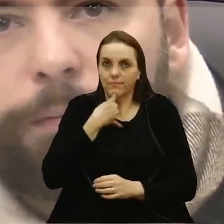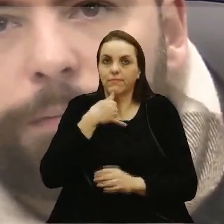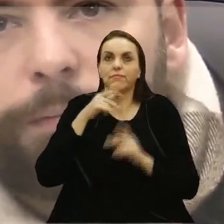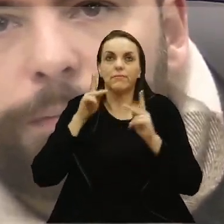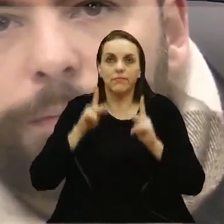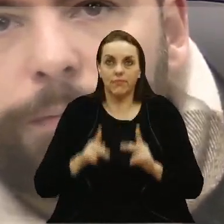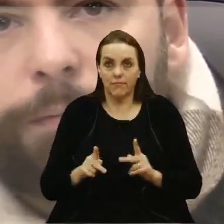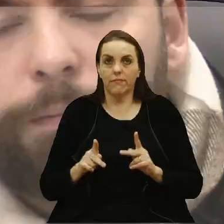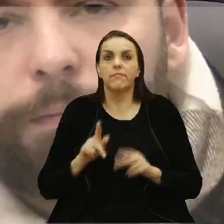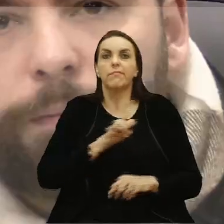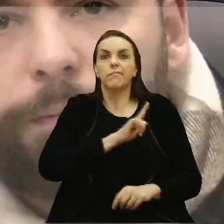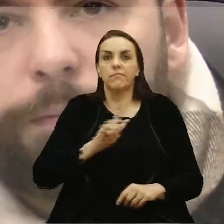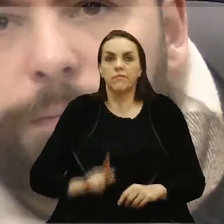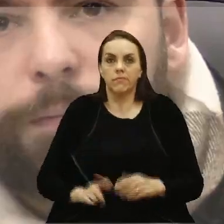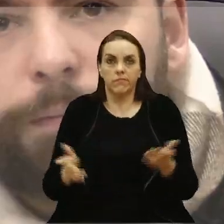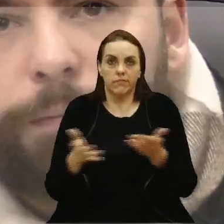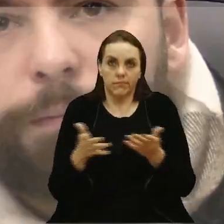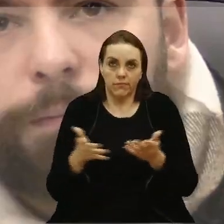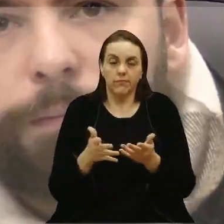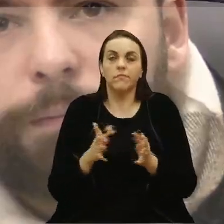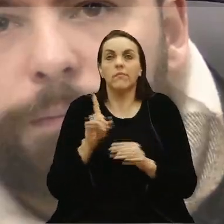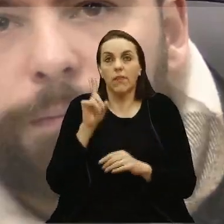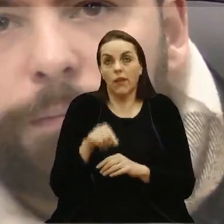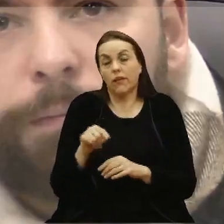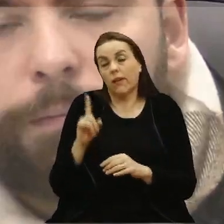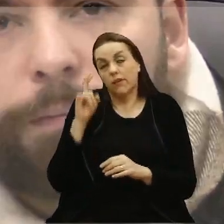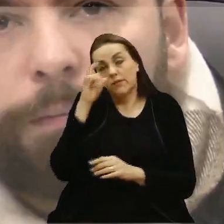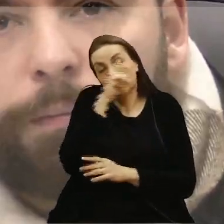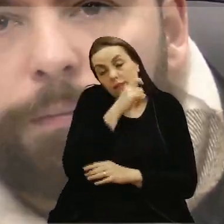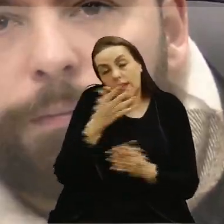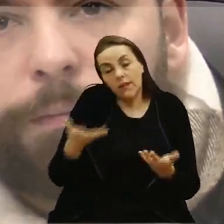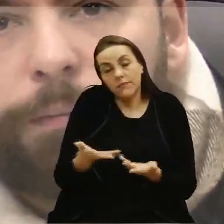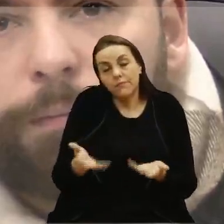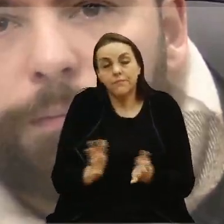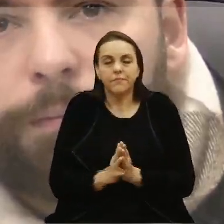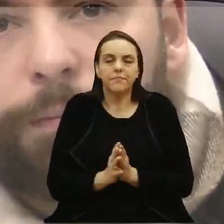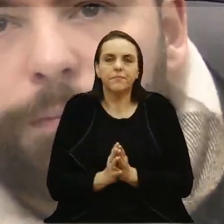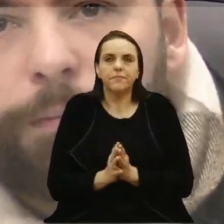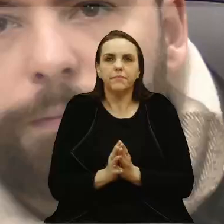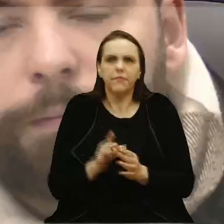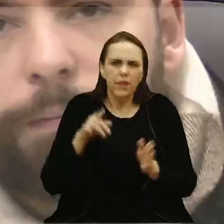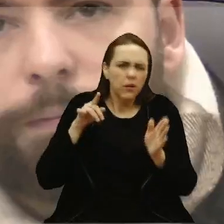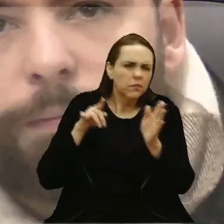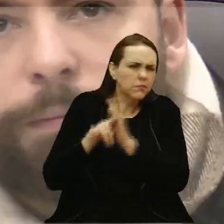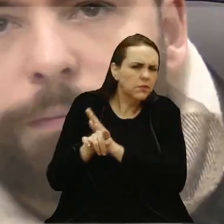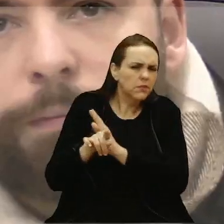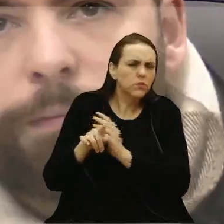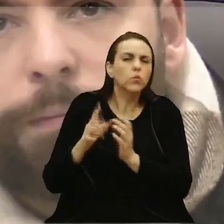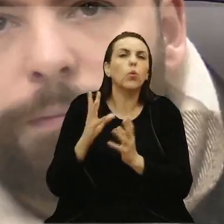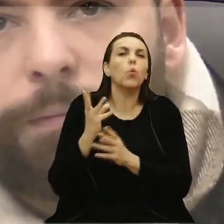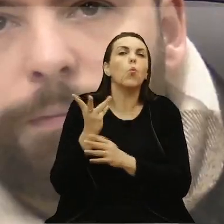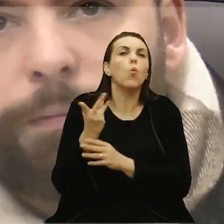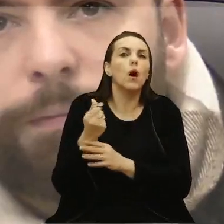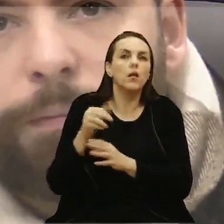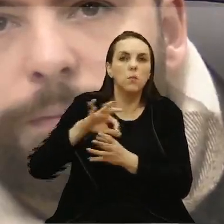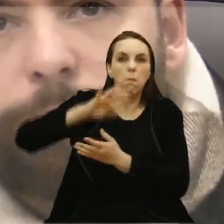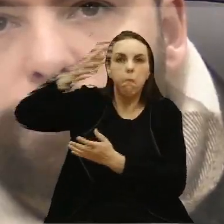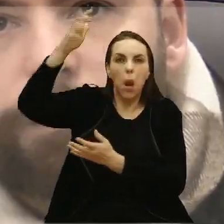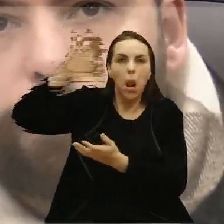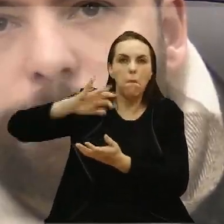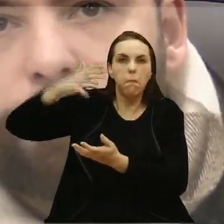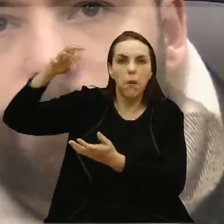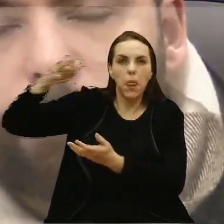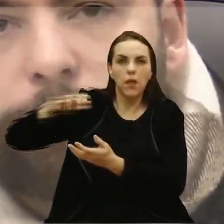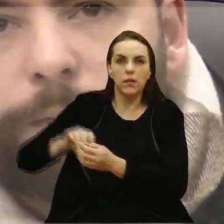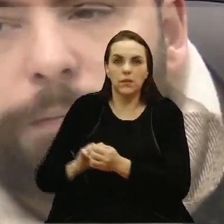no governo vai se doer por isso. Mas eu pergunto, quantos lixões clandestinos a cidade tem? Não